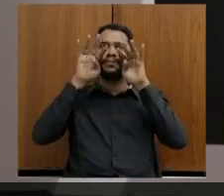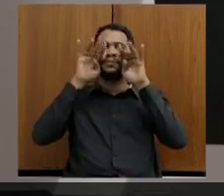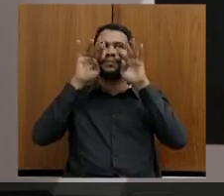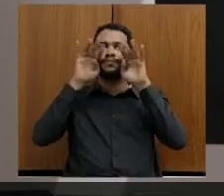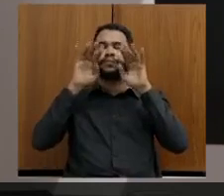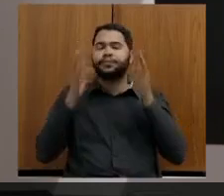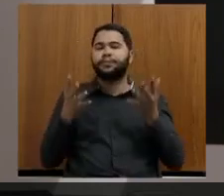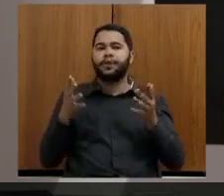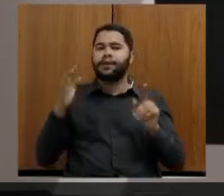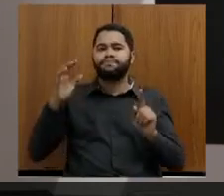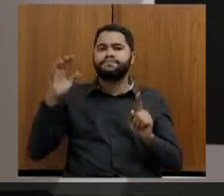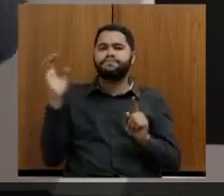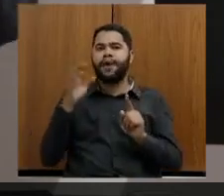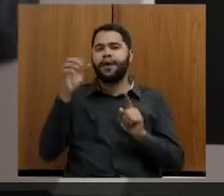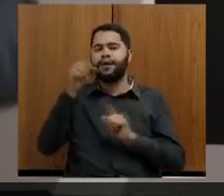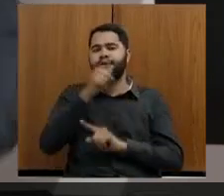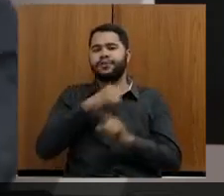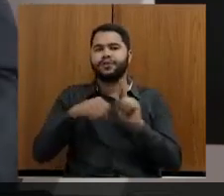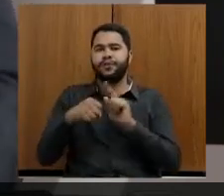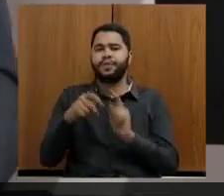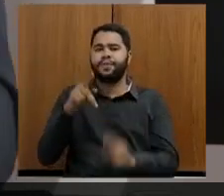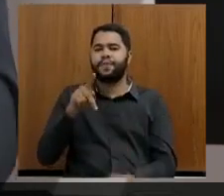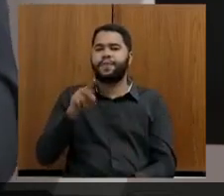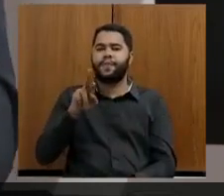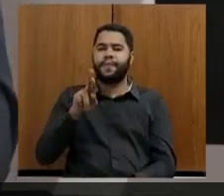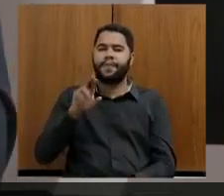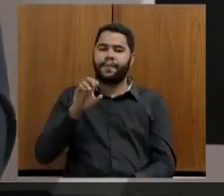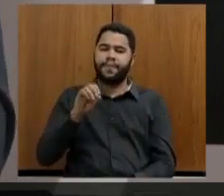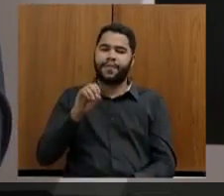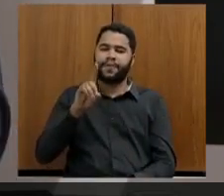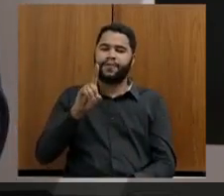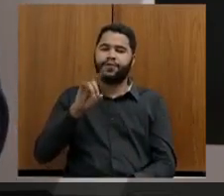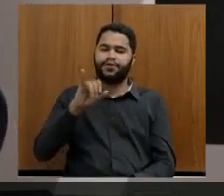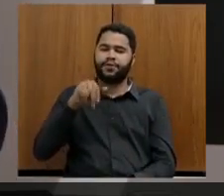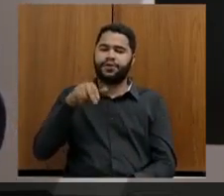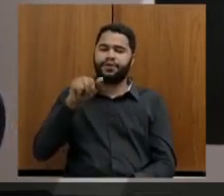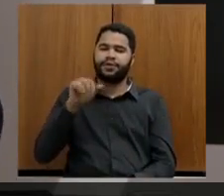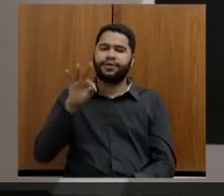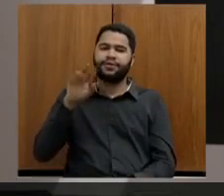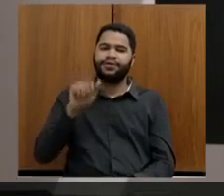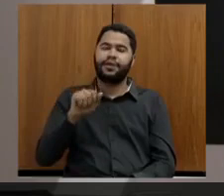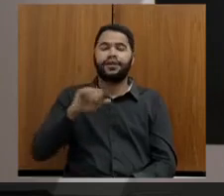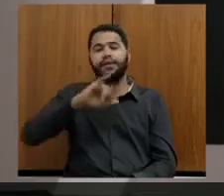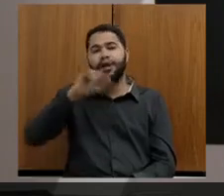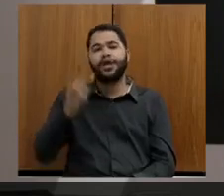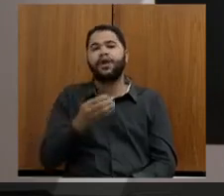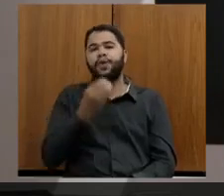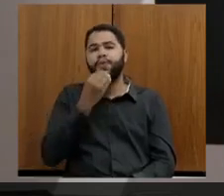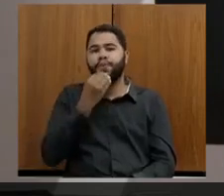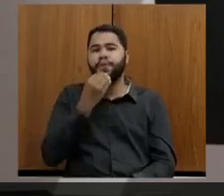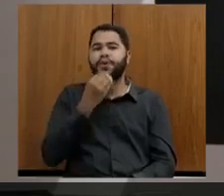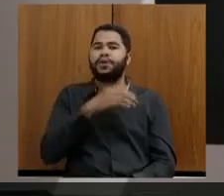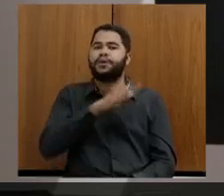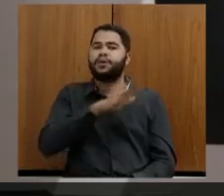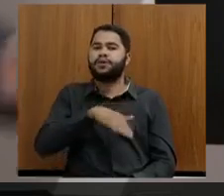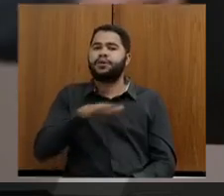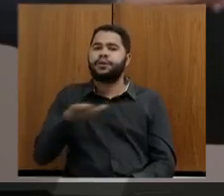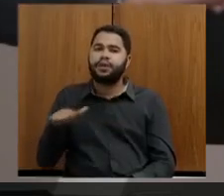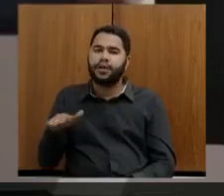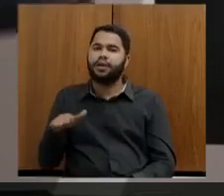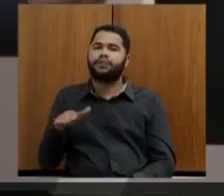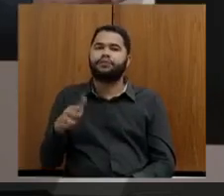impacto social Deputado Edio Pereira comprou de nata que dá a oportunidade de crianças carentes